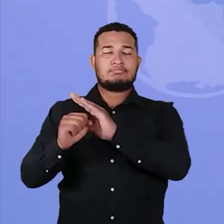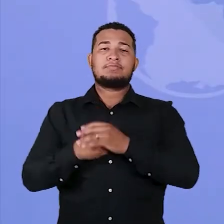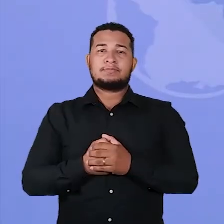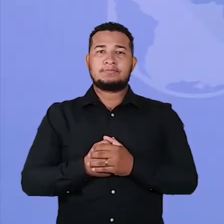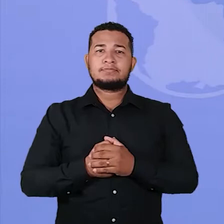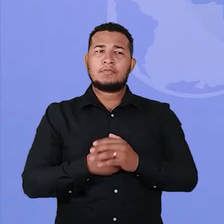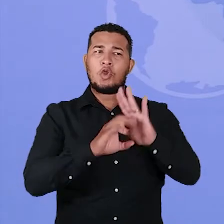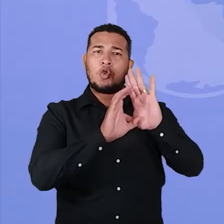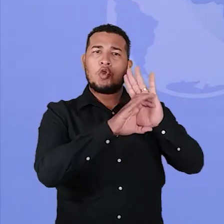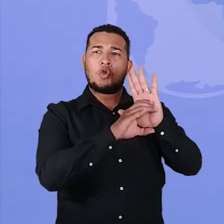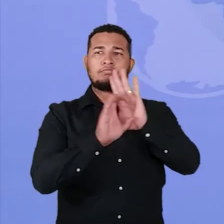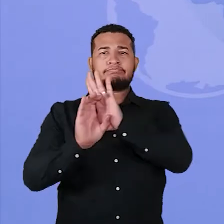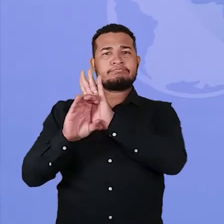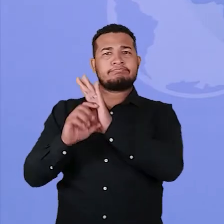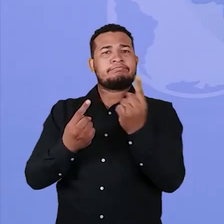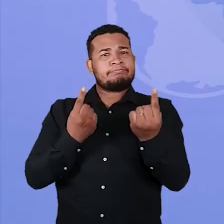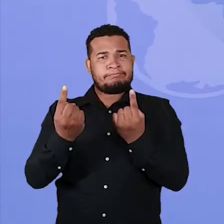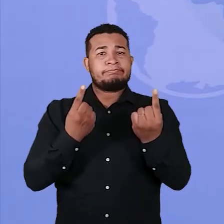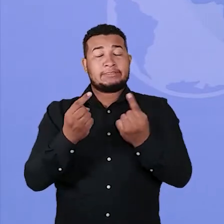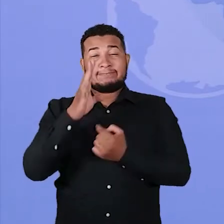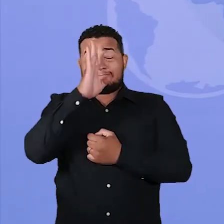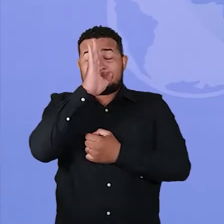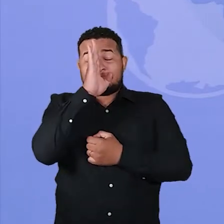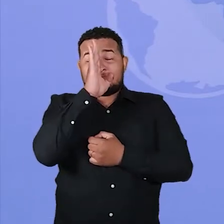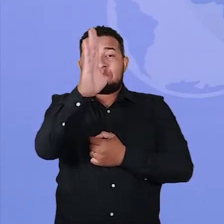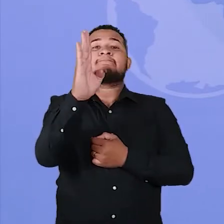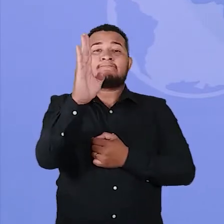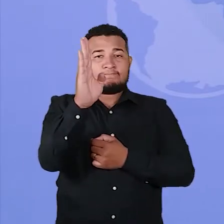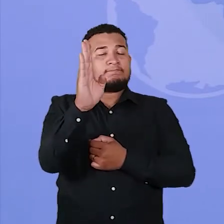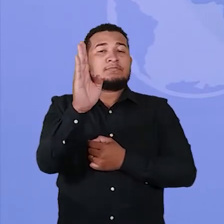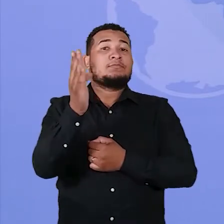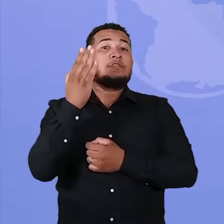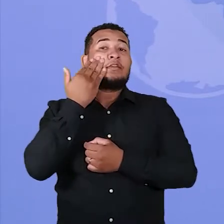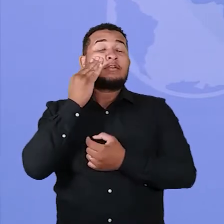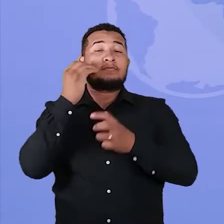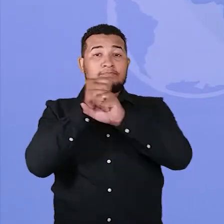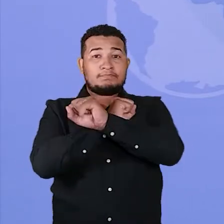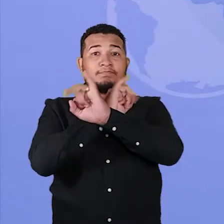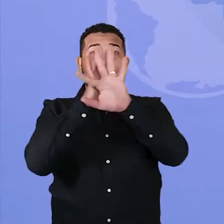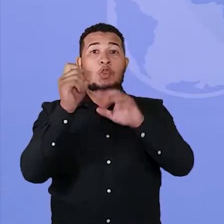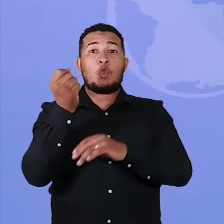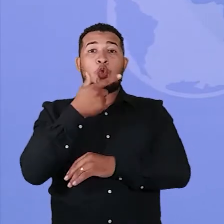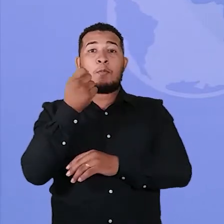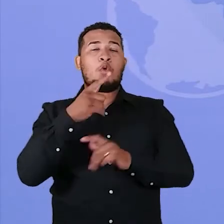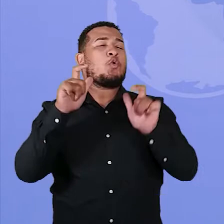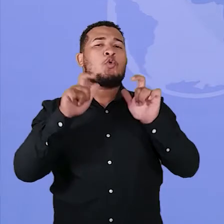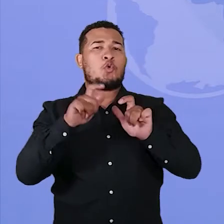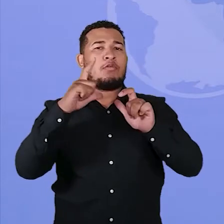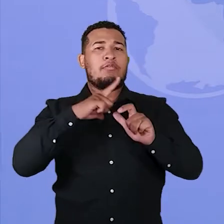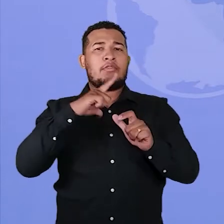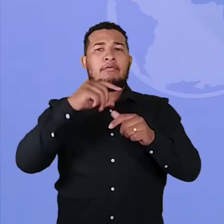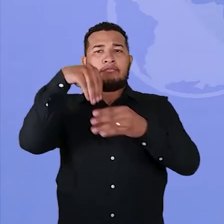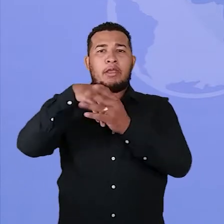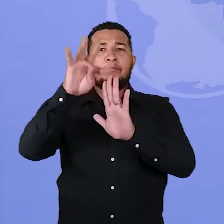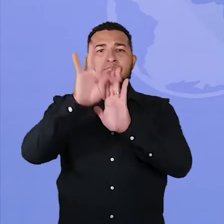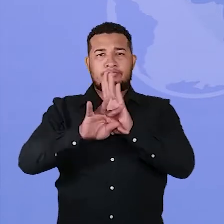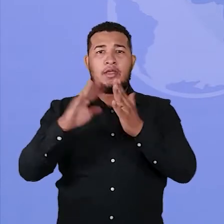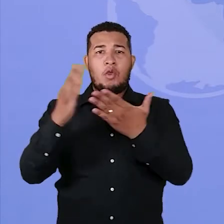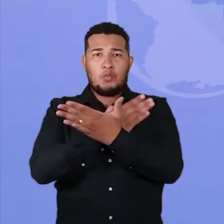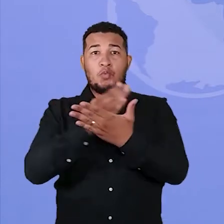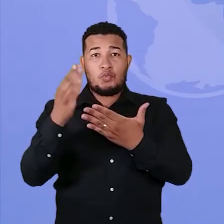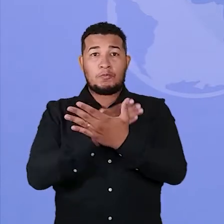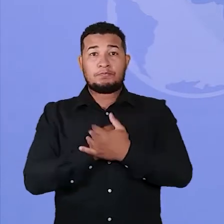assim, 2 conceitozinhos aí fundamentais para você conseguir enxergar o humor dentro de